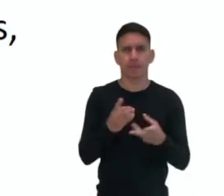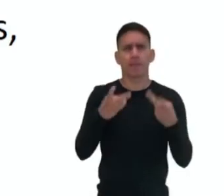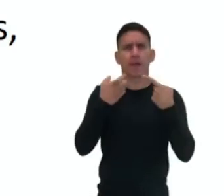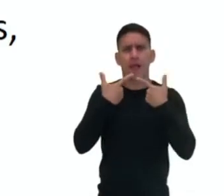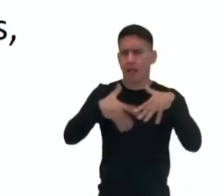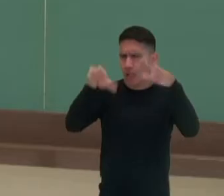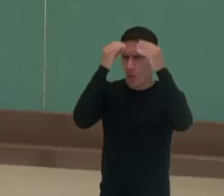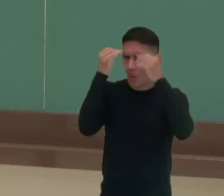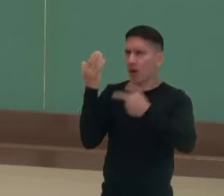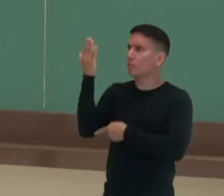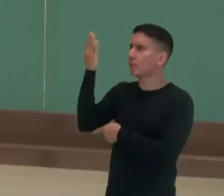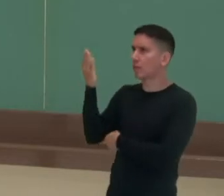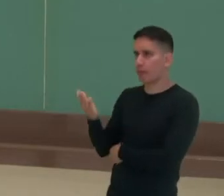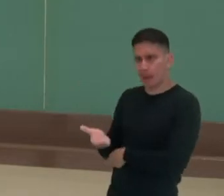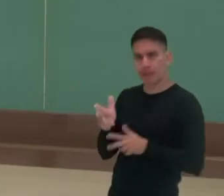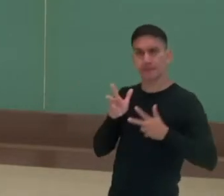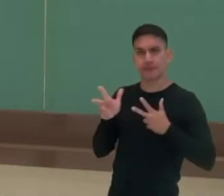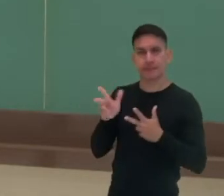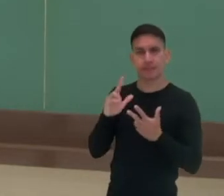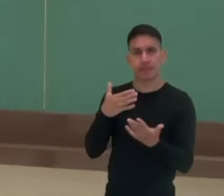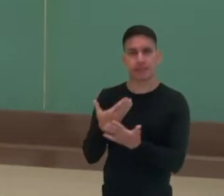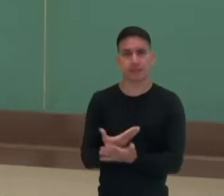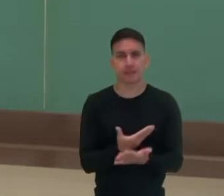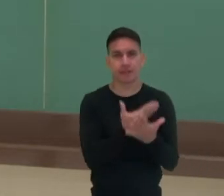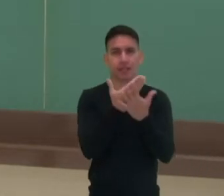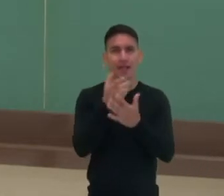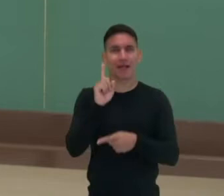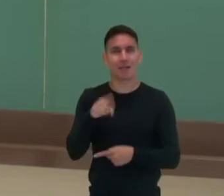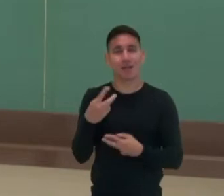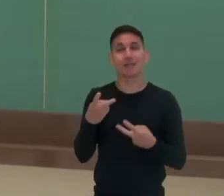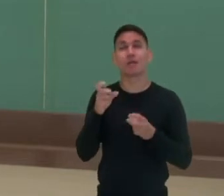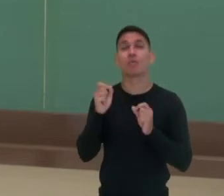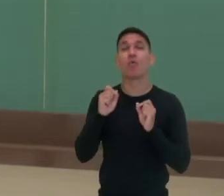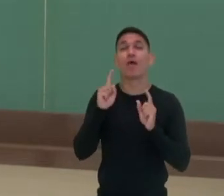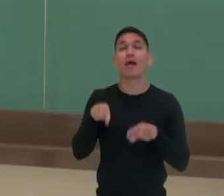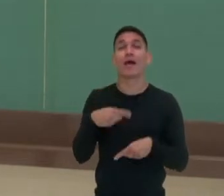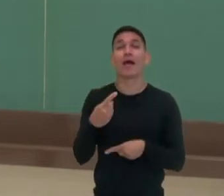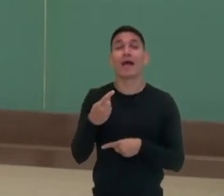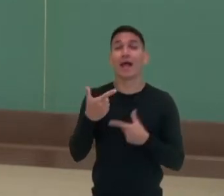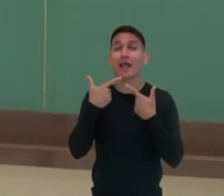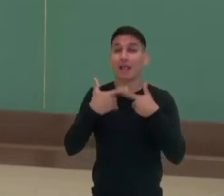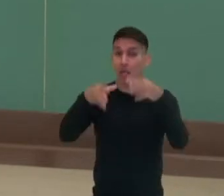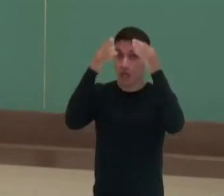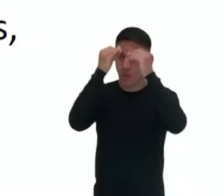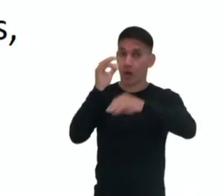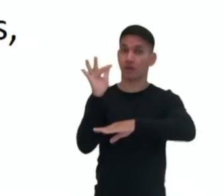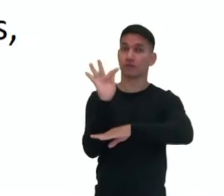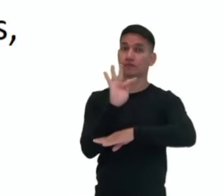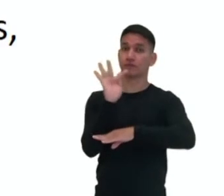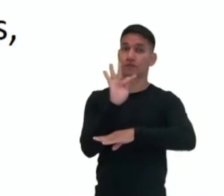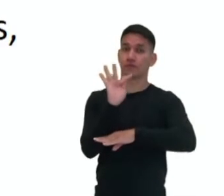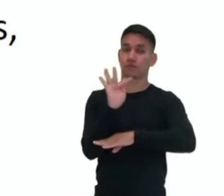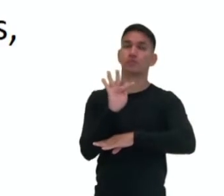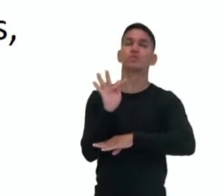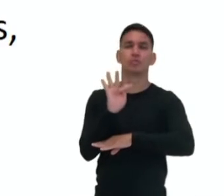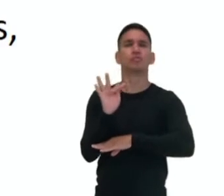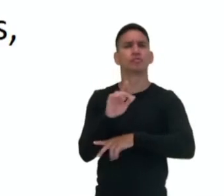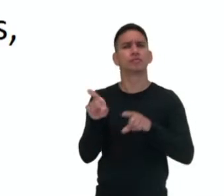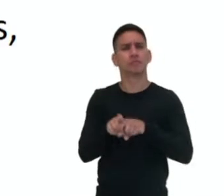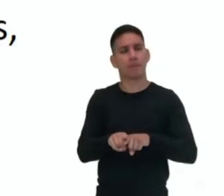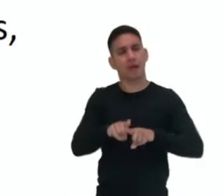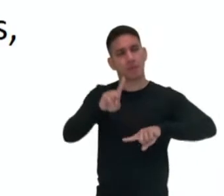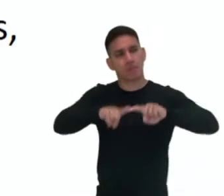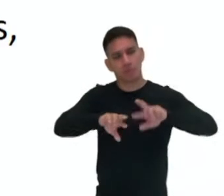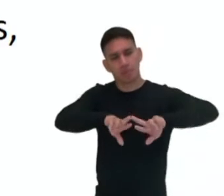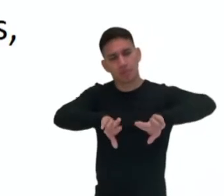até aqui da entrevista estudada, né? Você está vendo que é uma linguagem o quê? Dentro da norma culta, né? E bem inteligível, quer dizer,